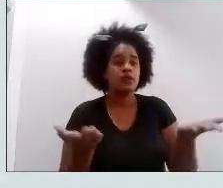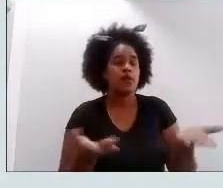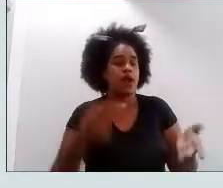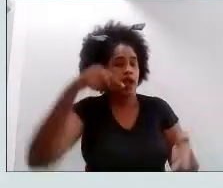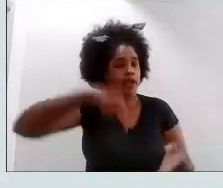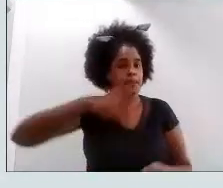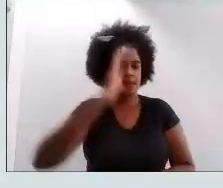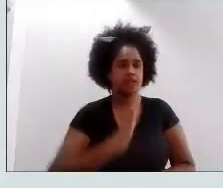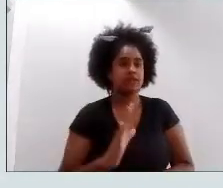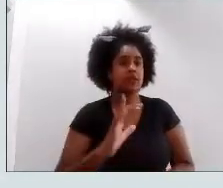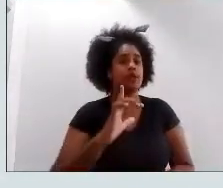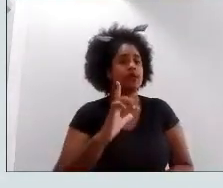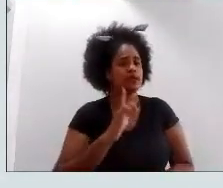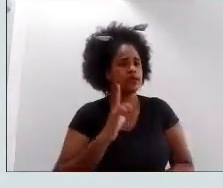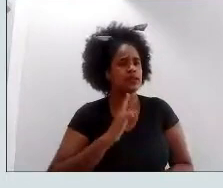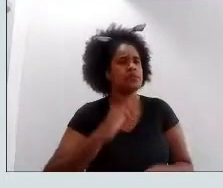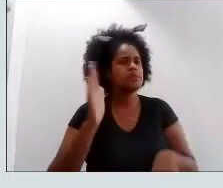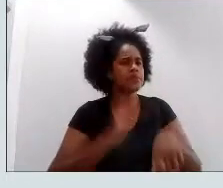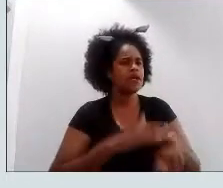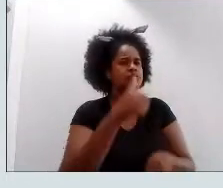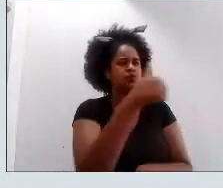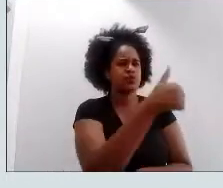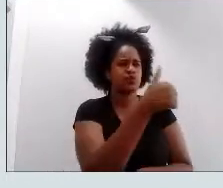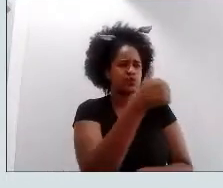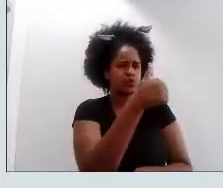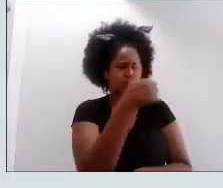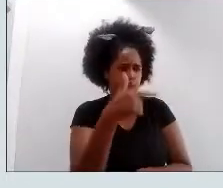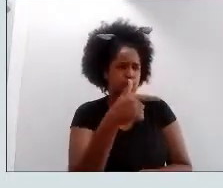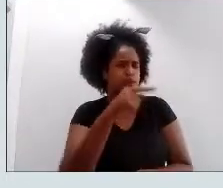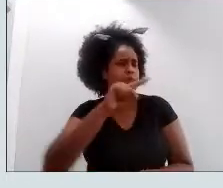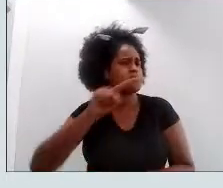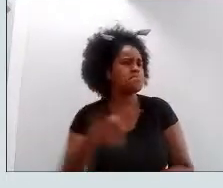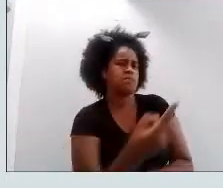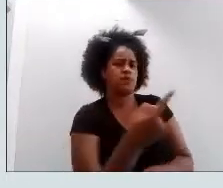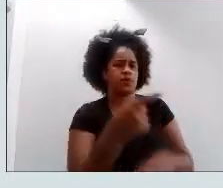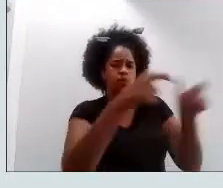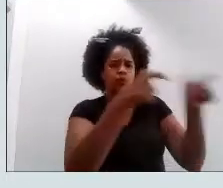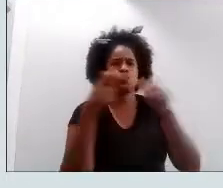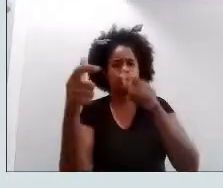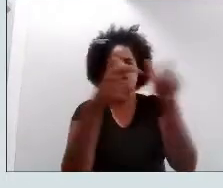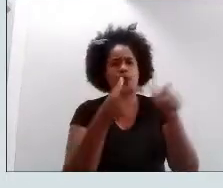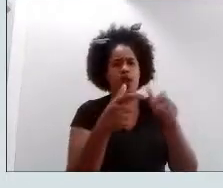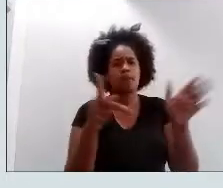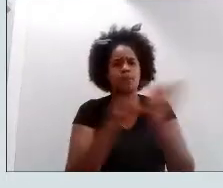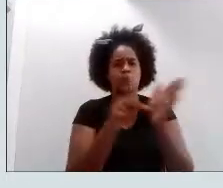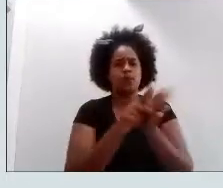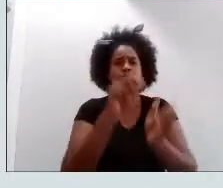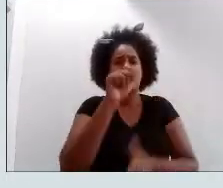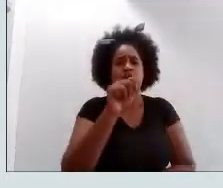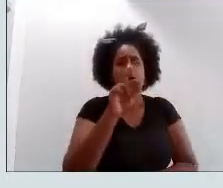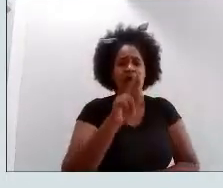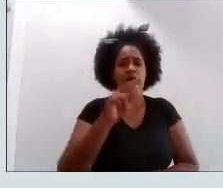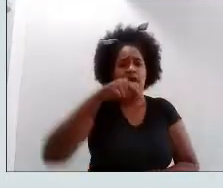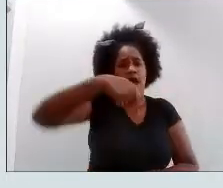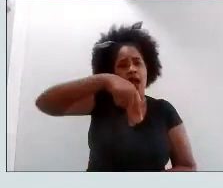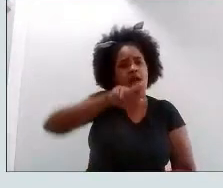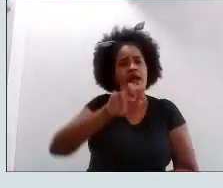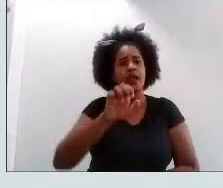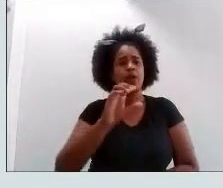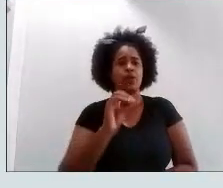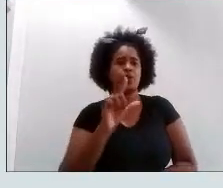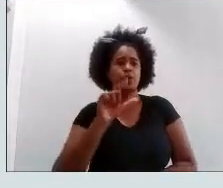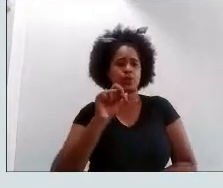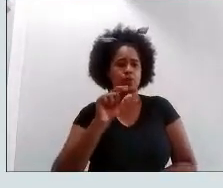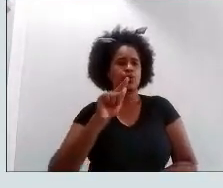sítios arqueológicos que são de inúmeras importâncias. Aqui no estado de Pernambuco, a gente também